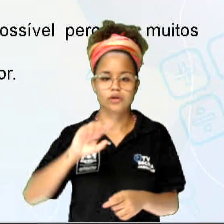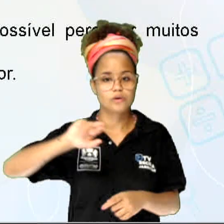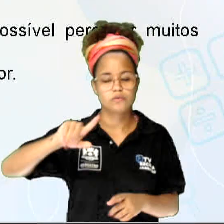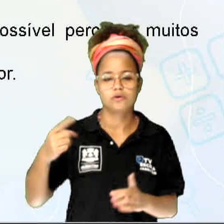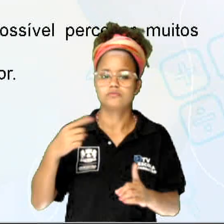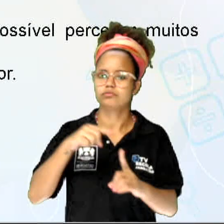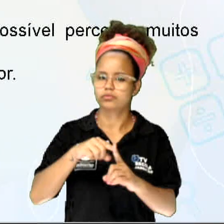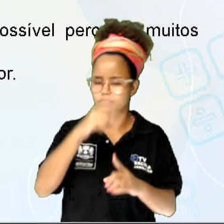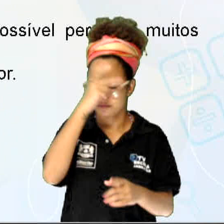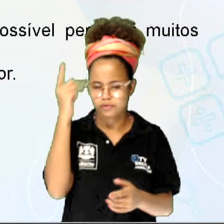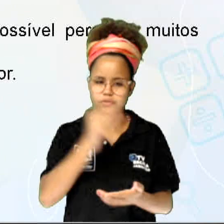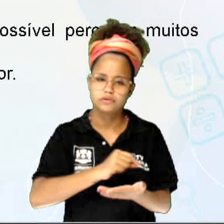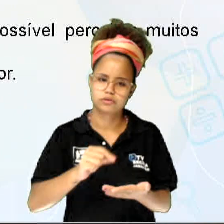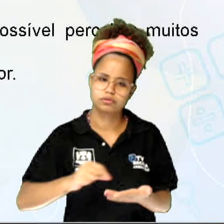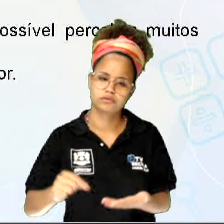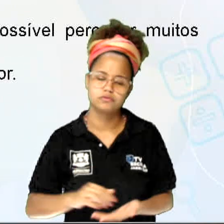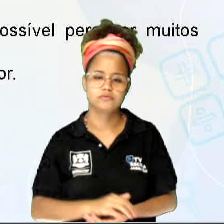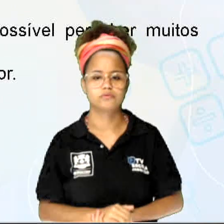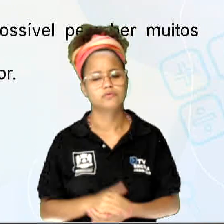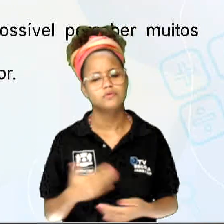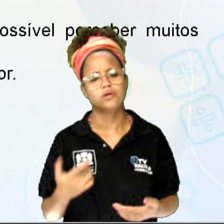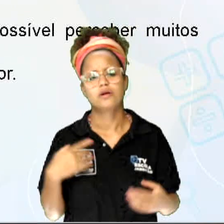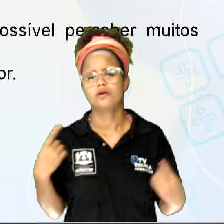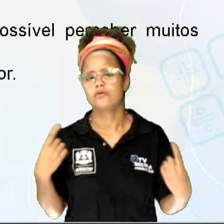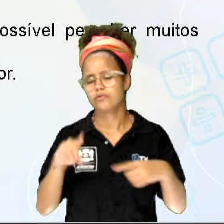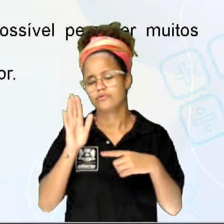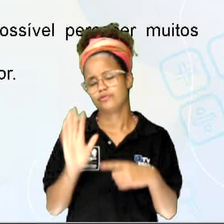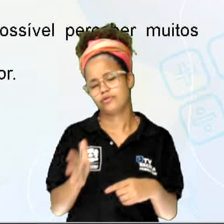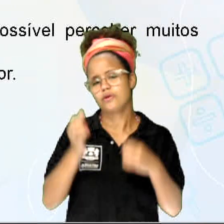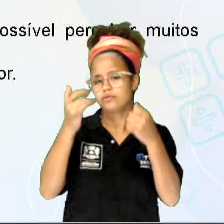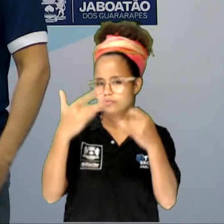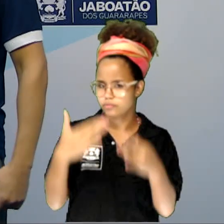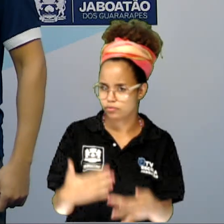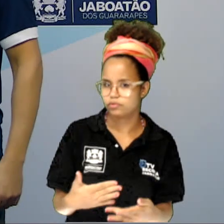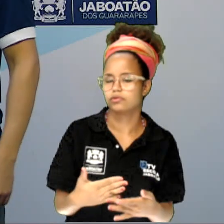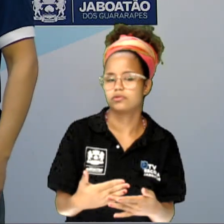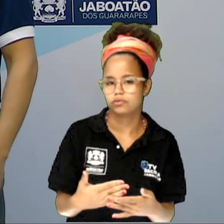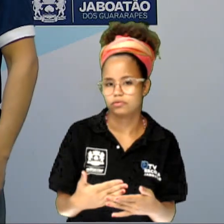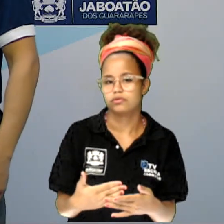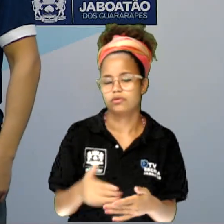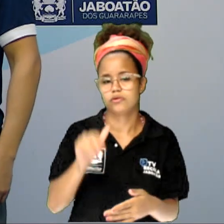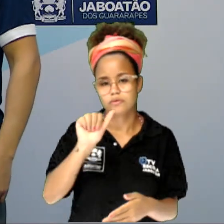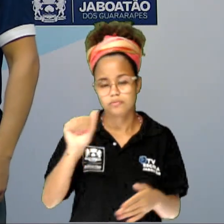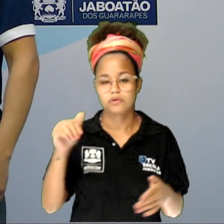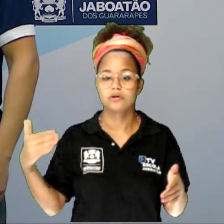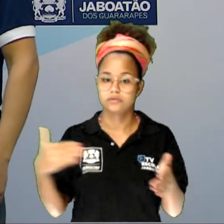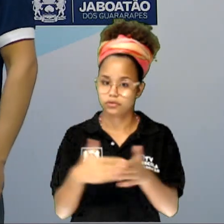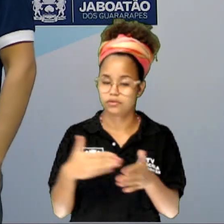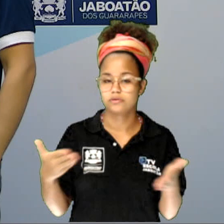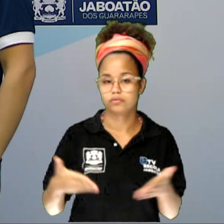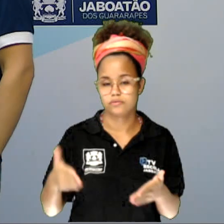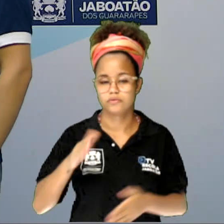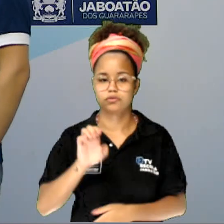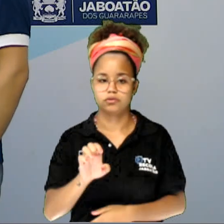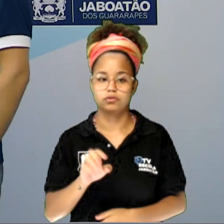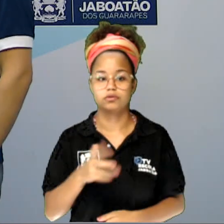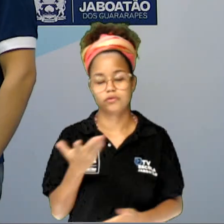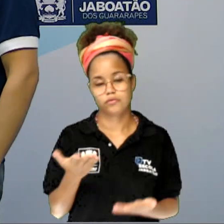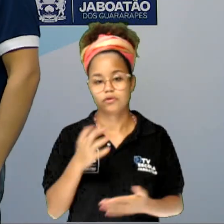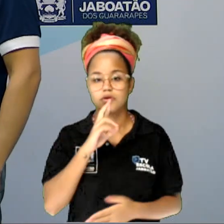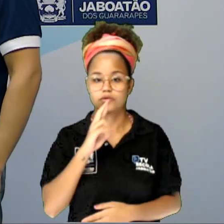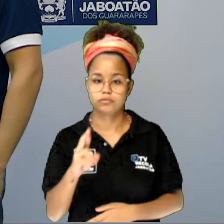autor. Este item E vai de encontro a tudo que eu já vinha comentando aí nos itens de A até aqui. Portanto, nossa